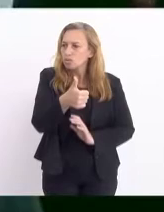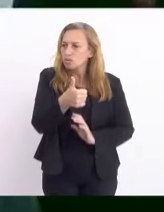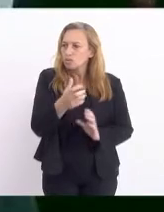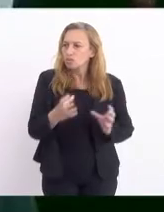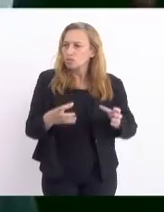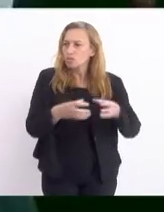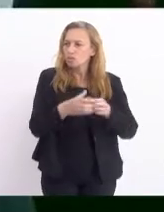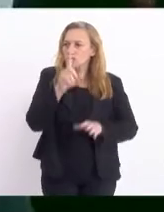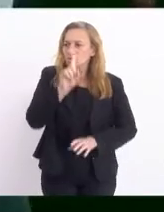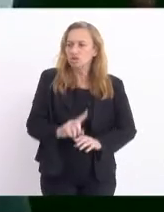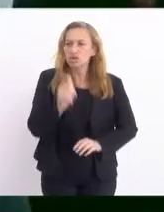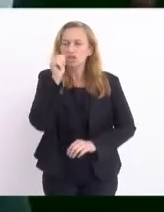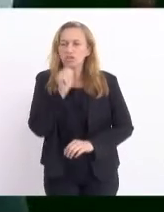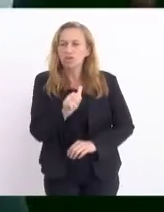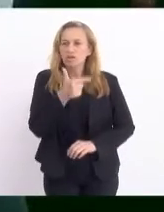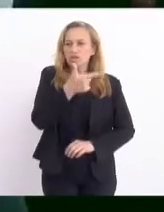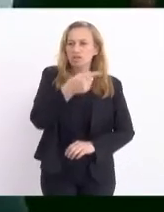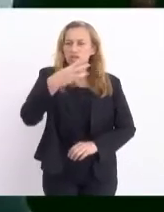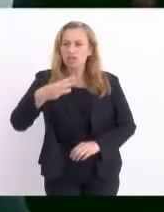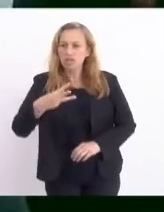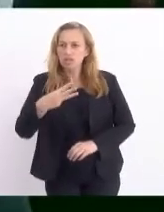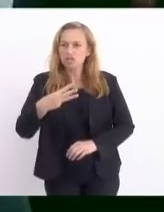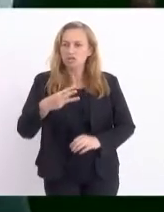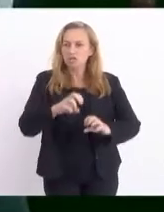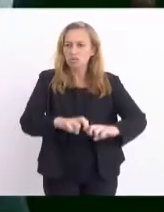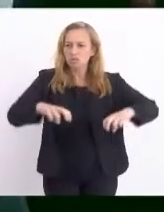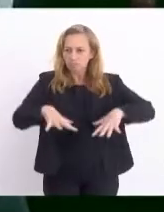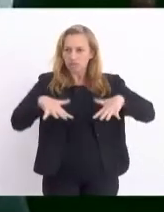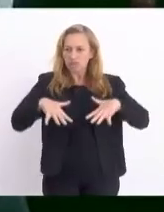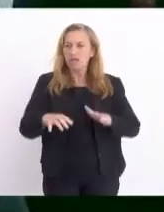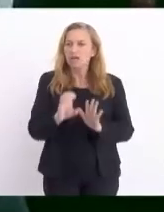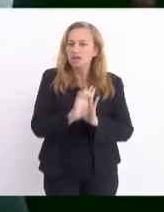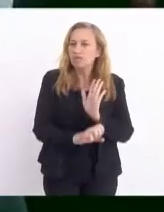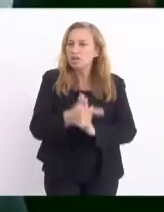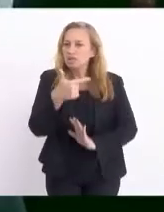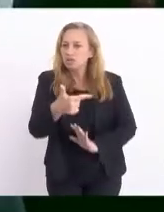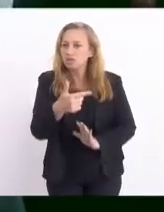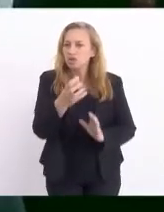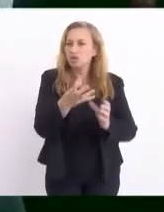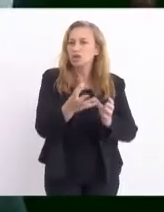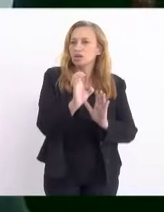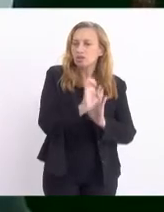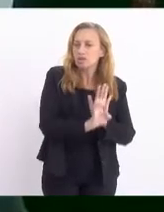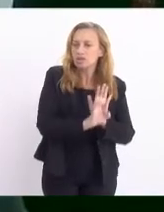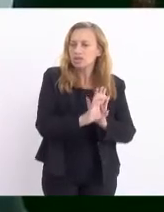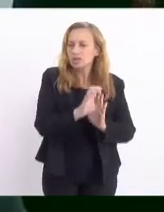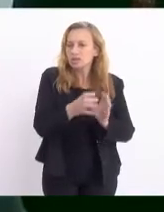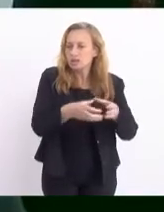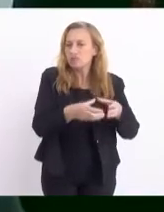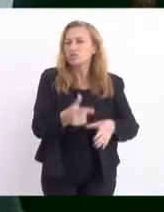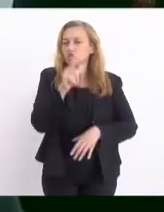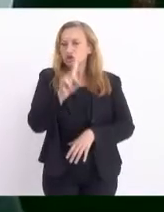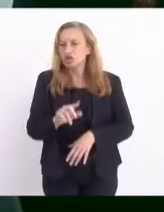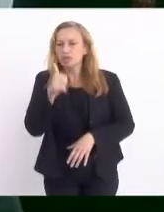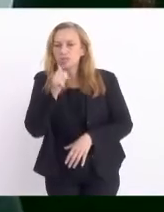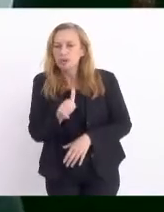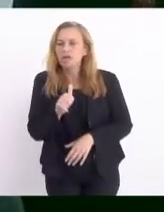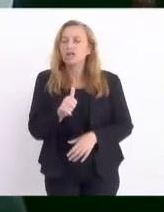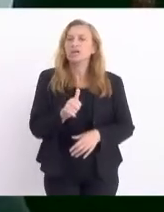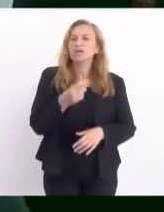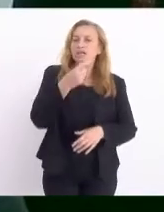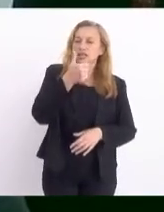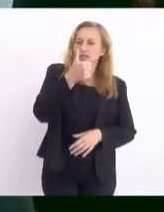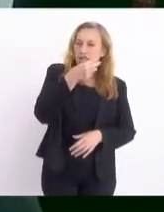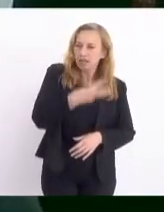dos Direitos da Mulher e 23 de plenário. Emenda 2 da Comissão de Direitos da Mulher e 13 de plenário. Emendas 3 e 7 de